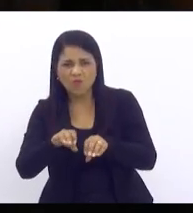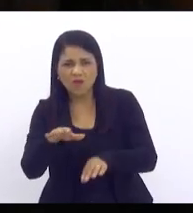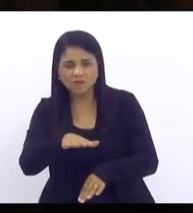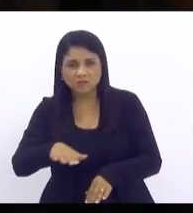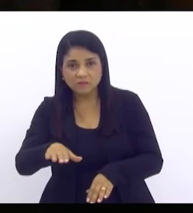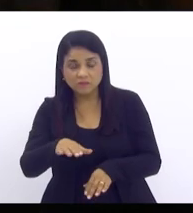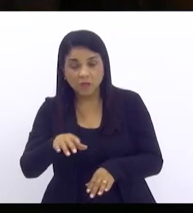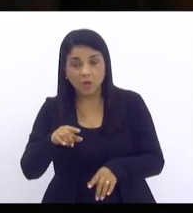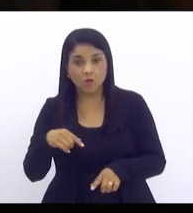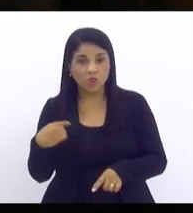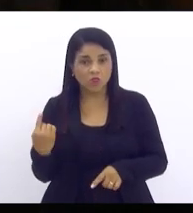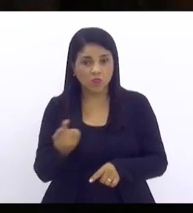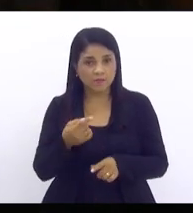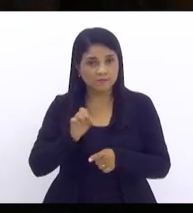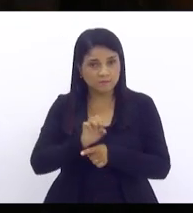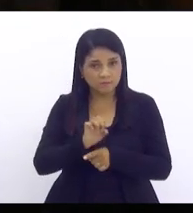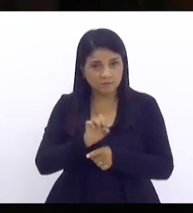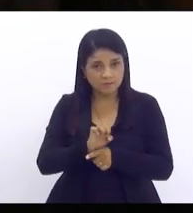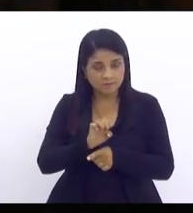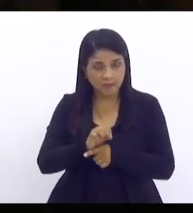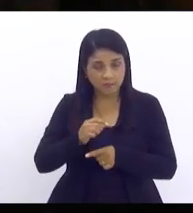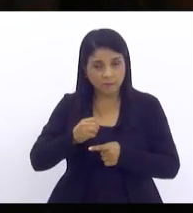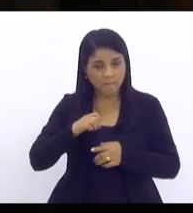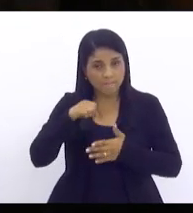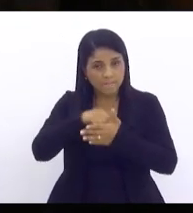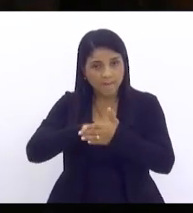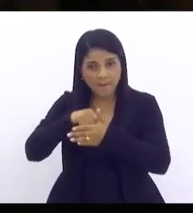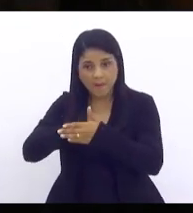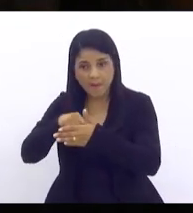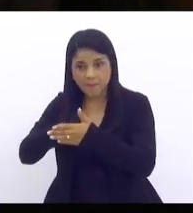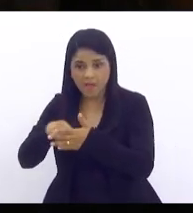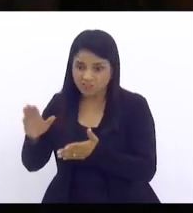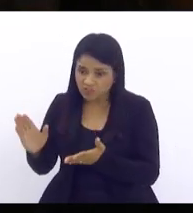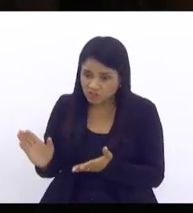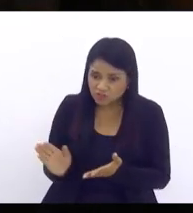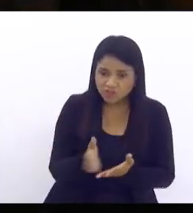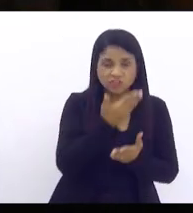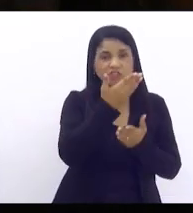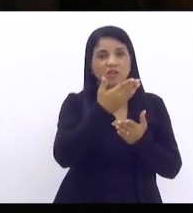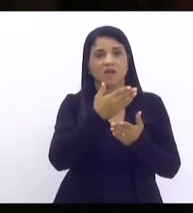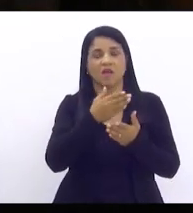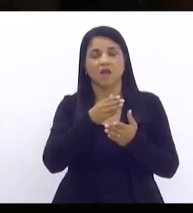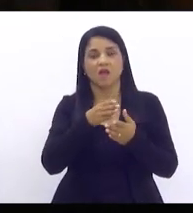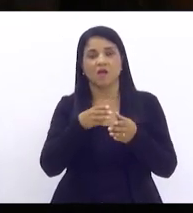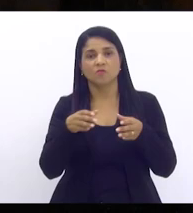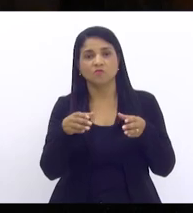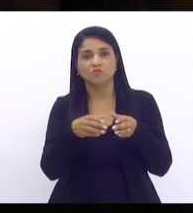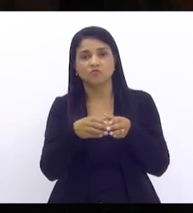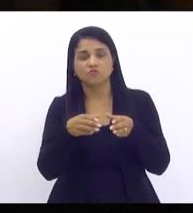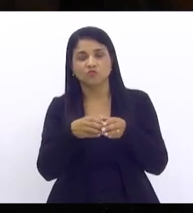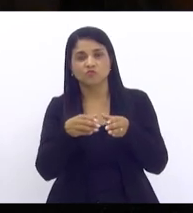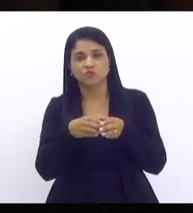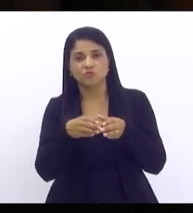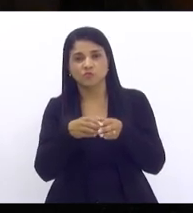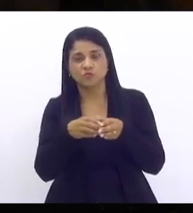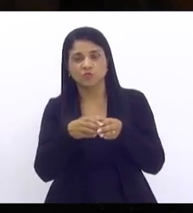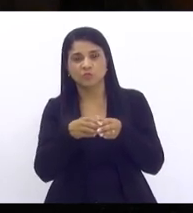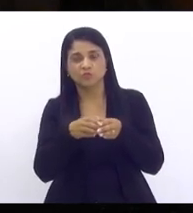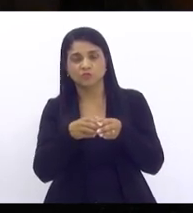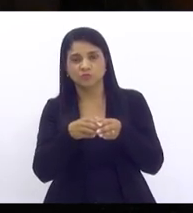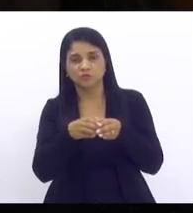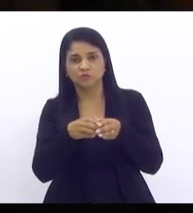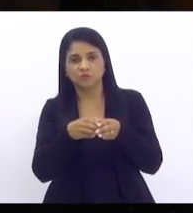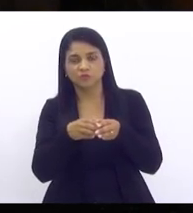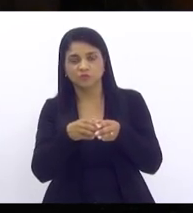aqui nesse estado é querer varrer as organizações sociais da área da